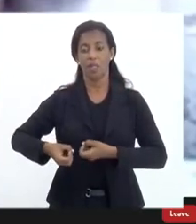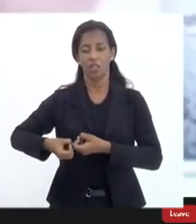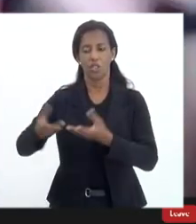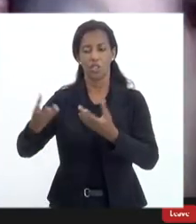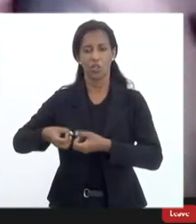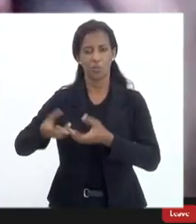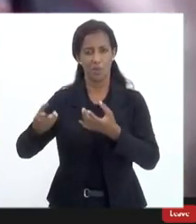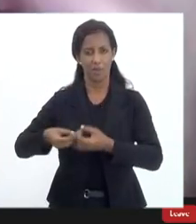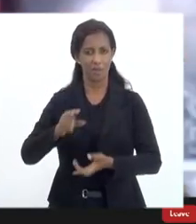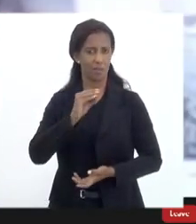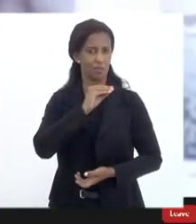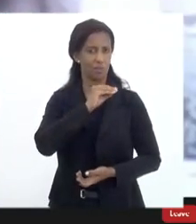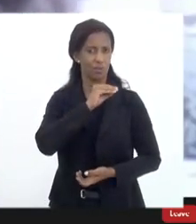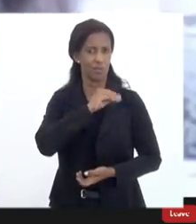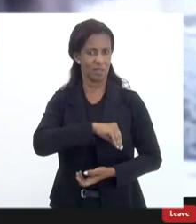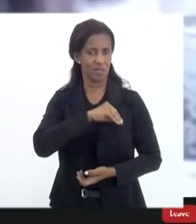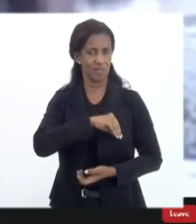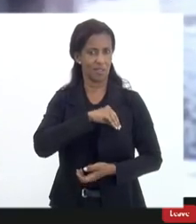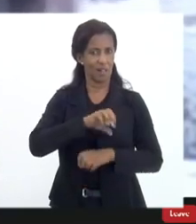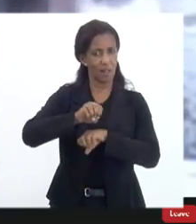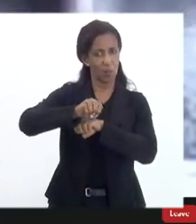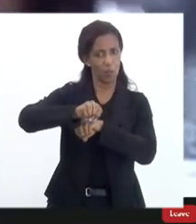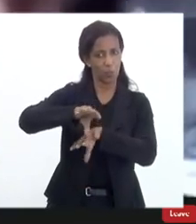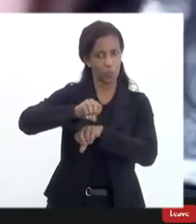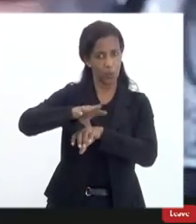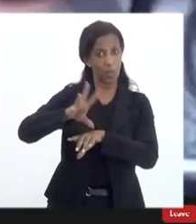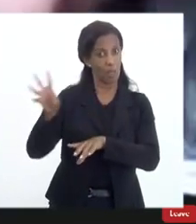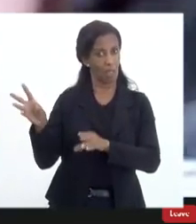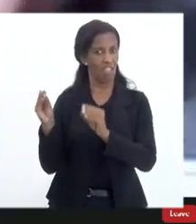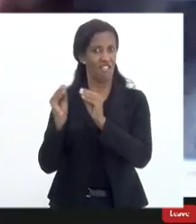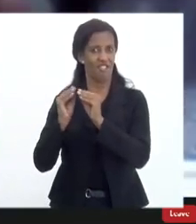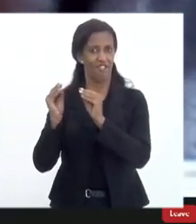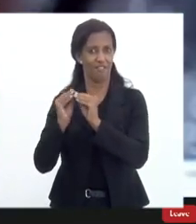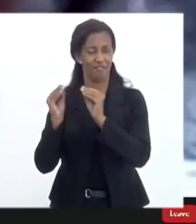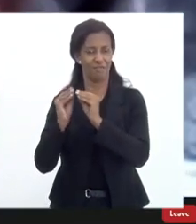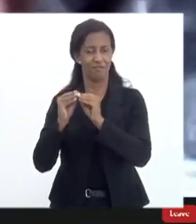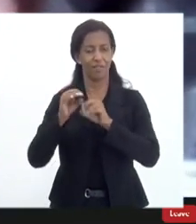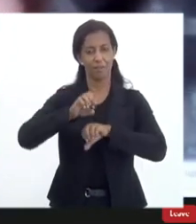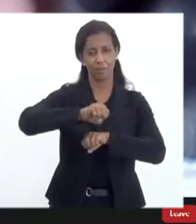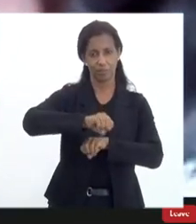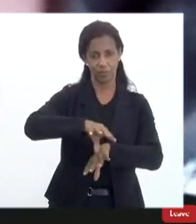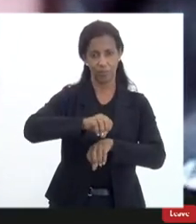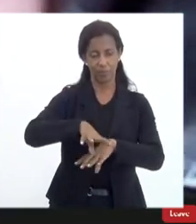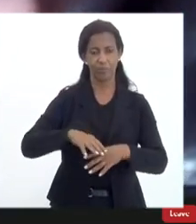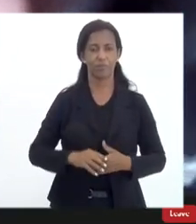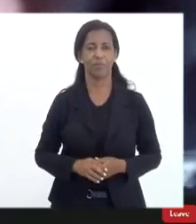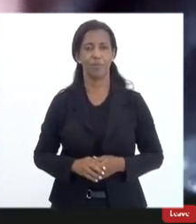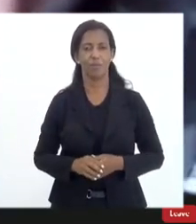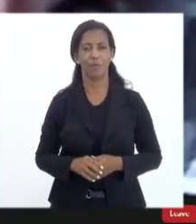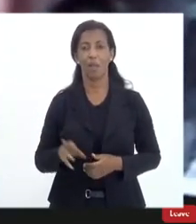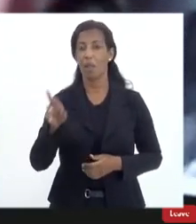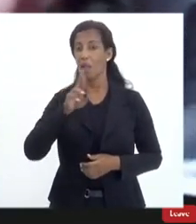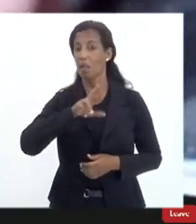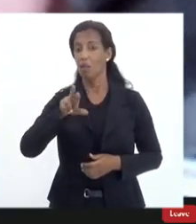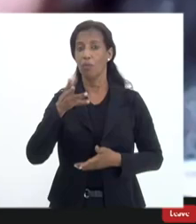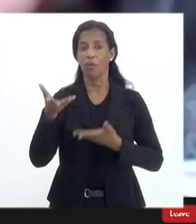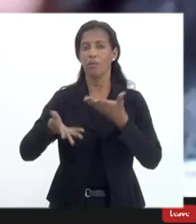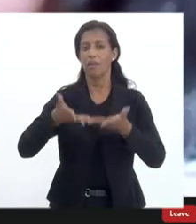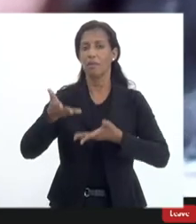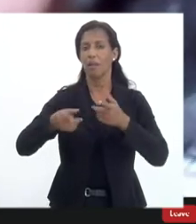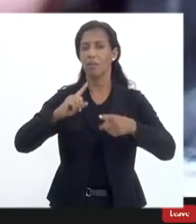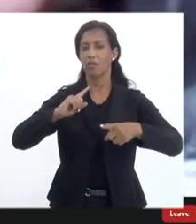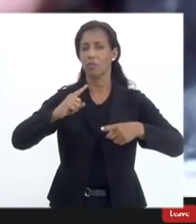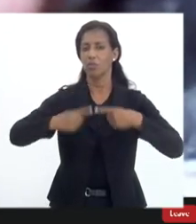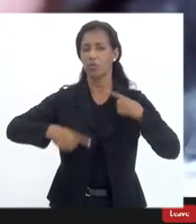salário educação, que vocês sabem que é uma despesa extra para a educação, ainda não foi bem tratado e debatido pelo